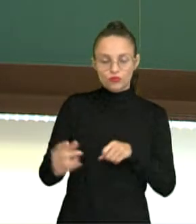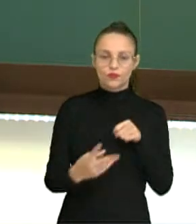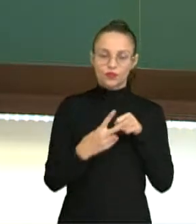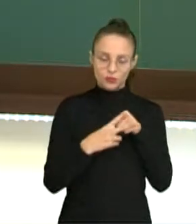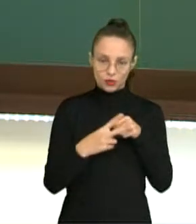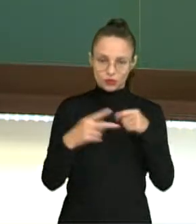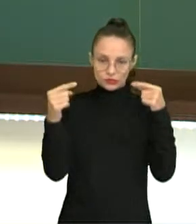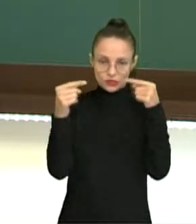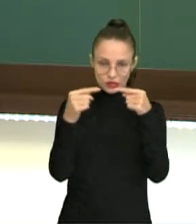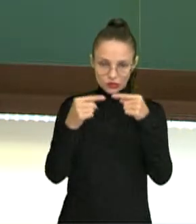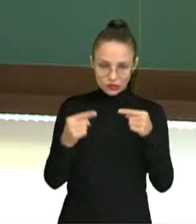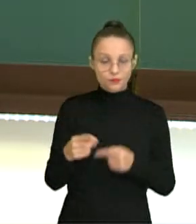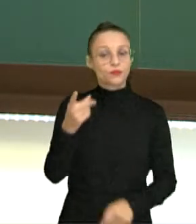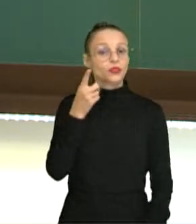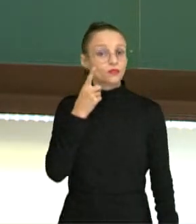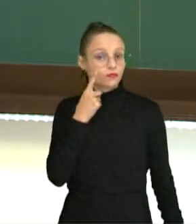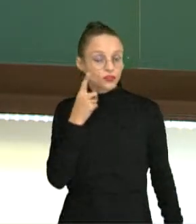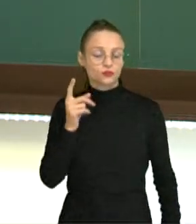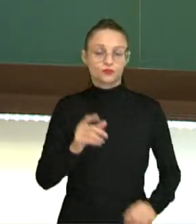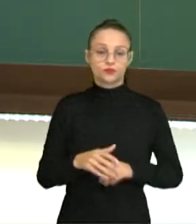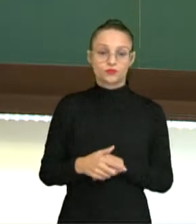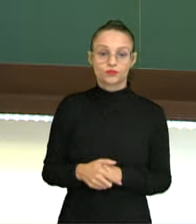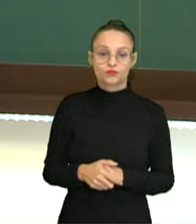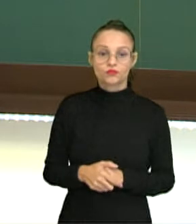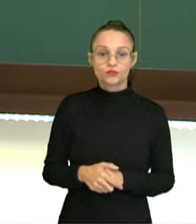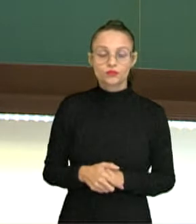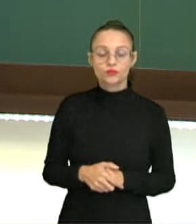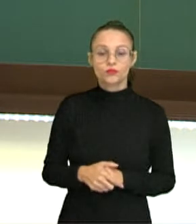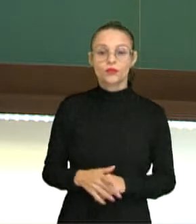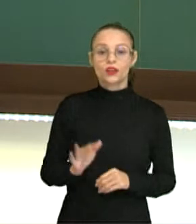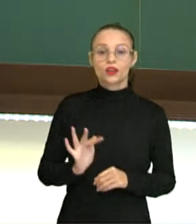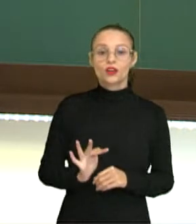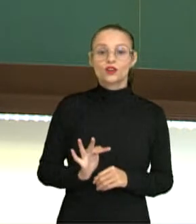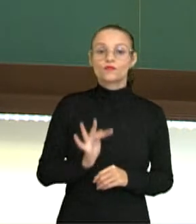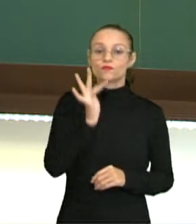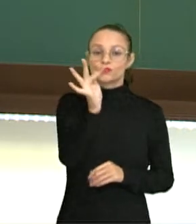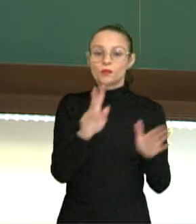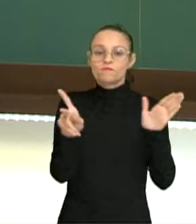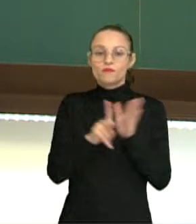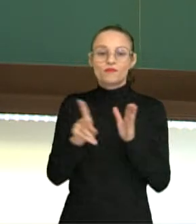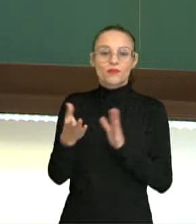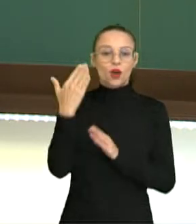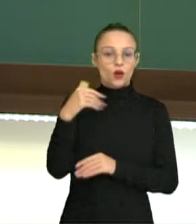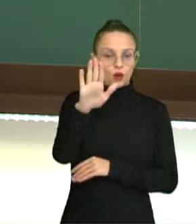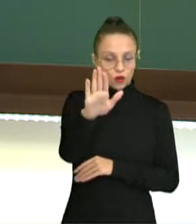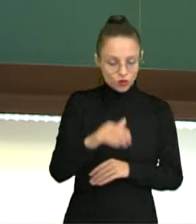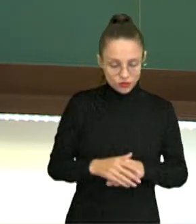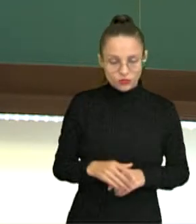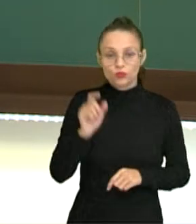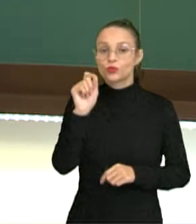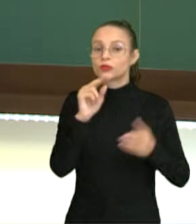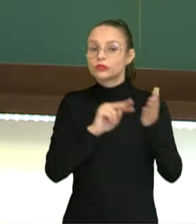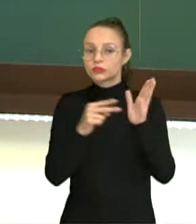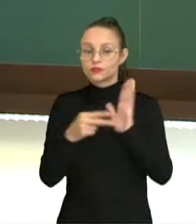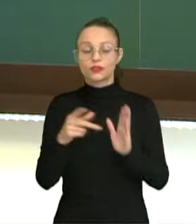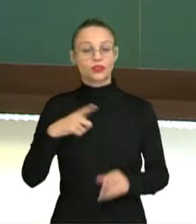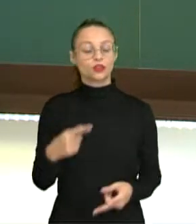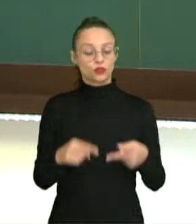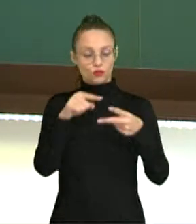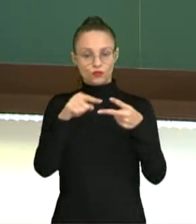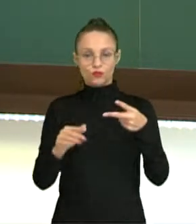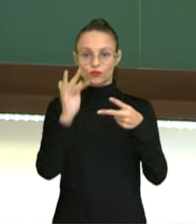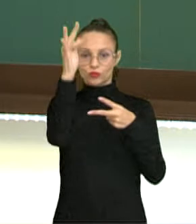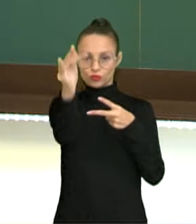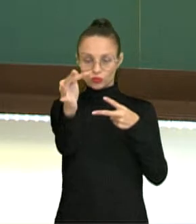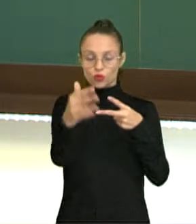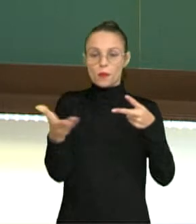eles. Veja, eu estou no futuro do pretérito. Lembrando, pessoal, que eu tenho dois futuros. O